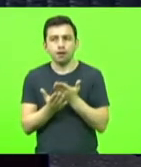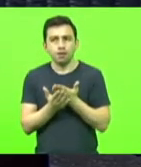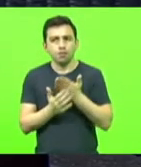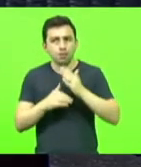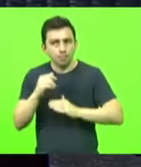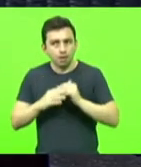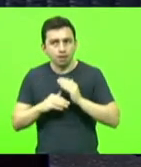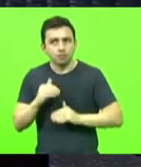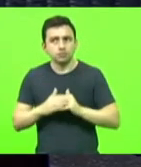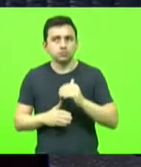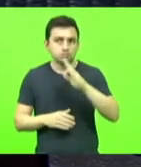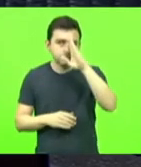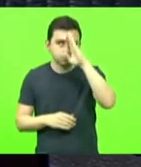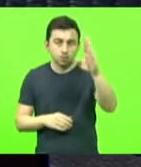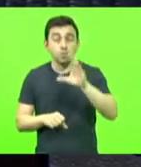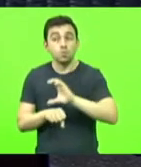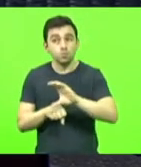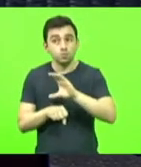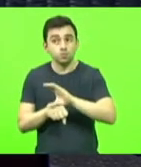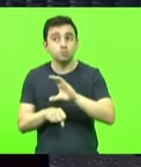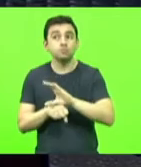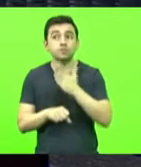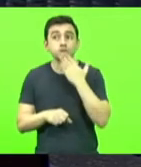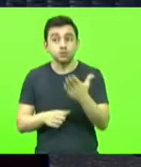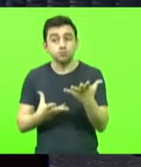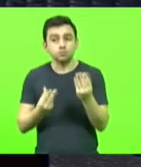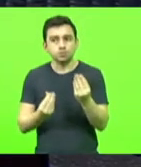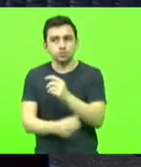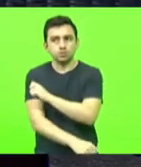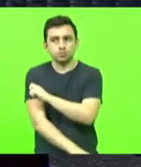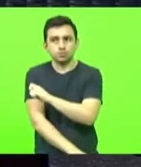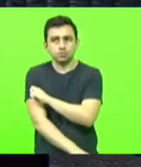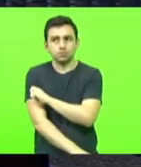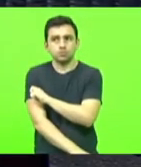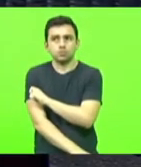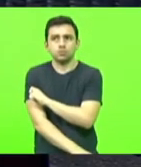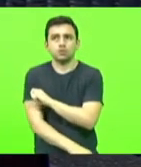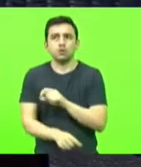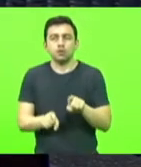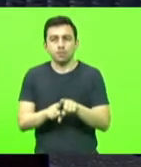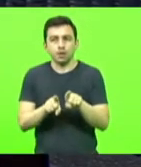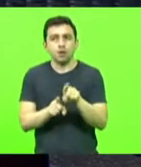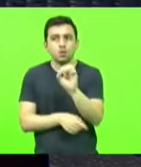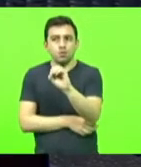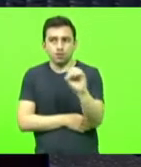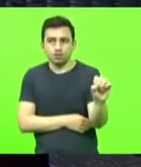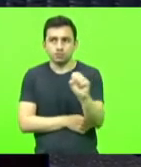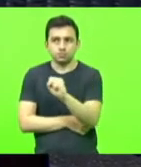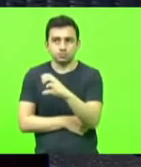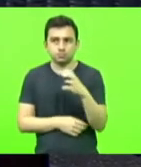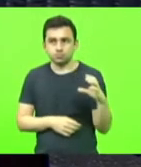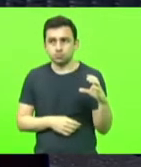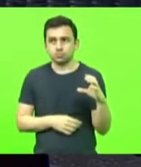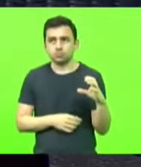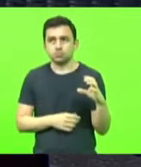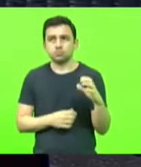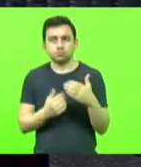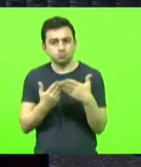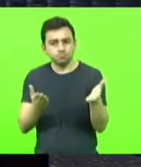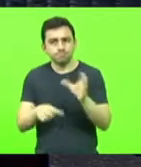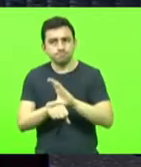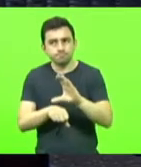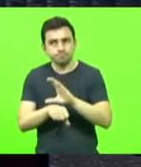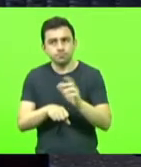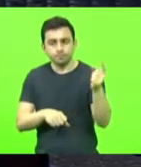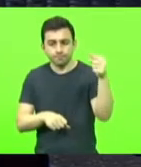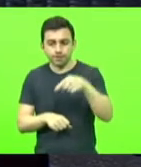práticas, especialmente desses cursos a pedido de muitos estudantes, inclusive do Oeste de Santa Catarina, que fazem esses cursos aqui na